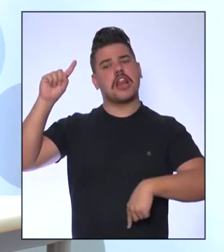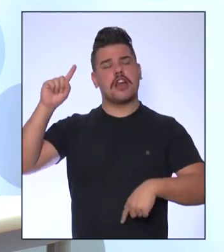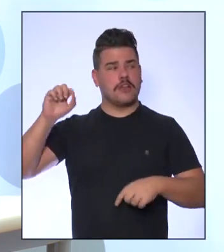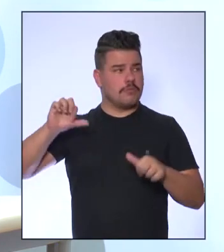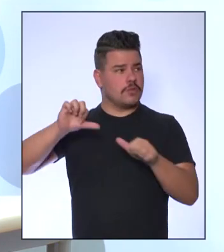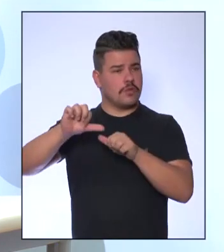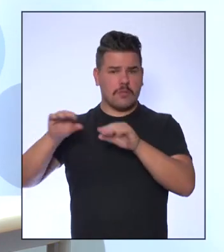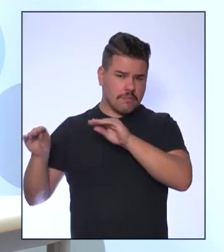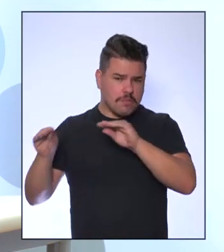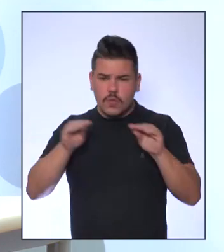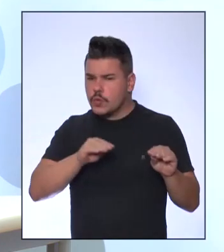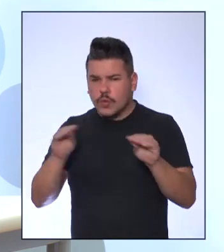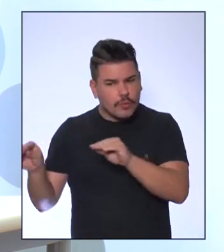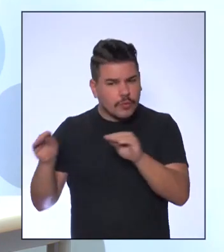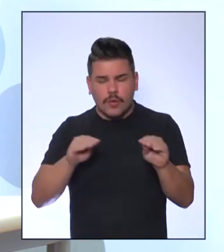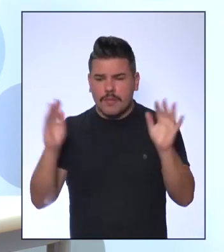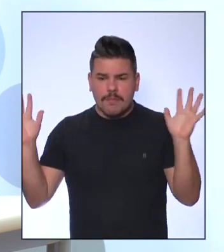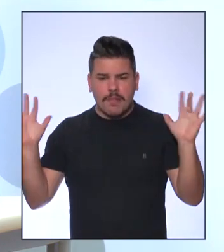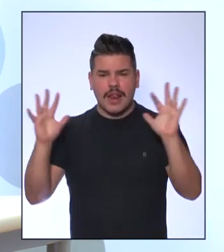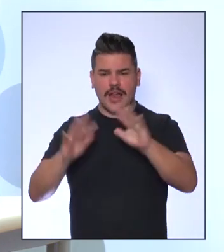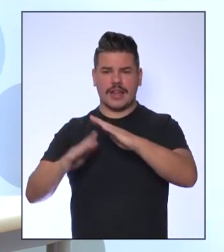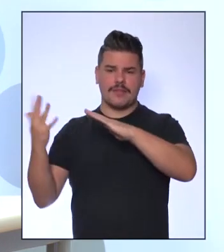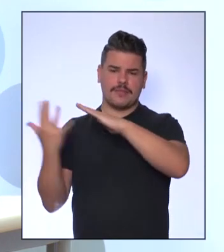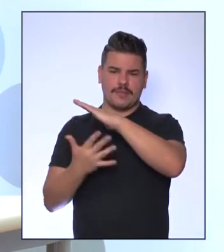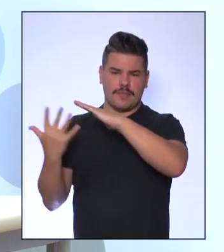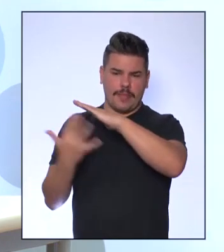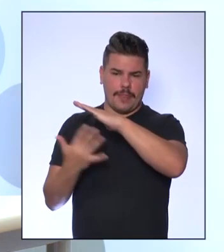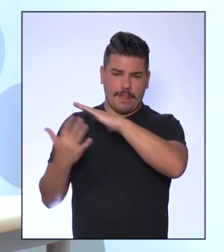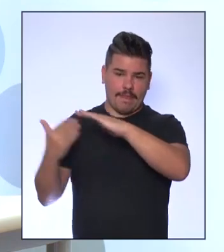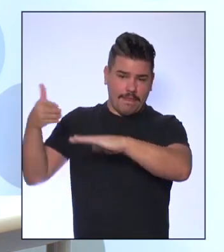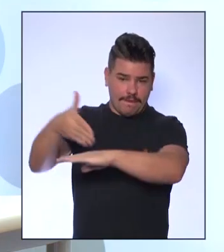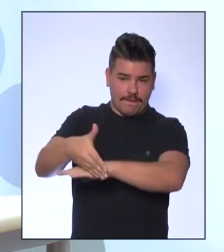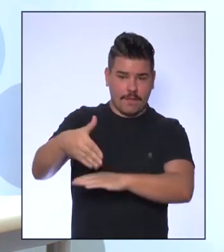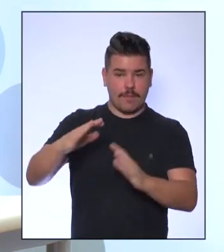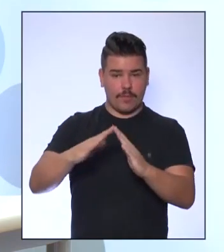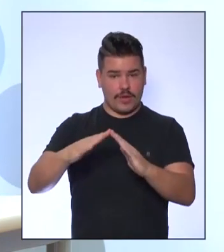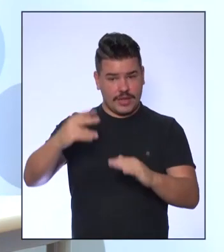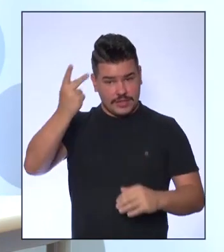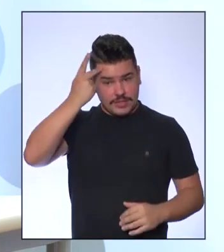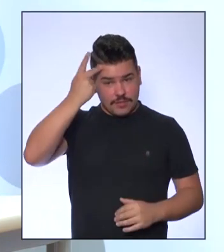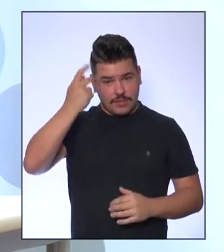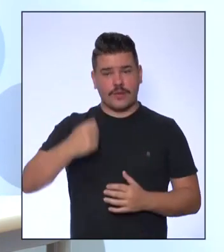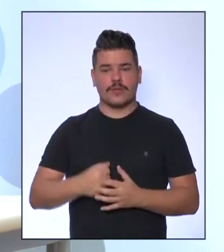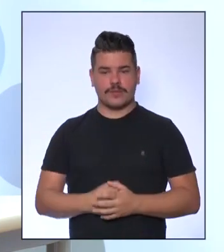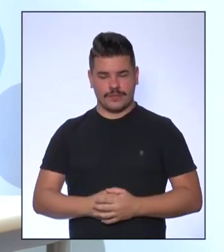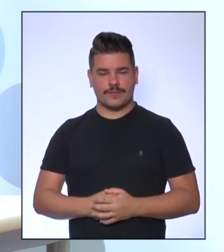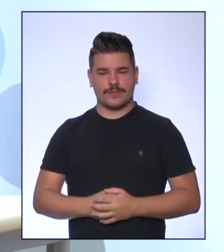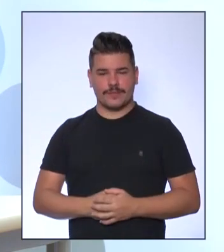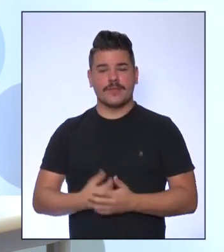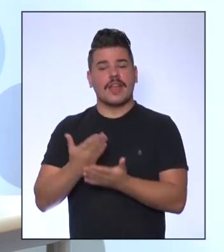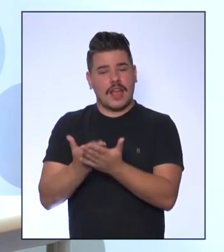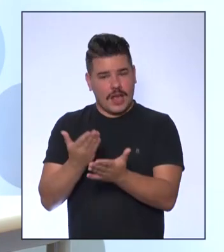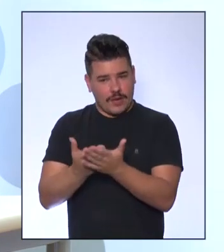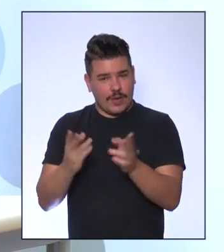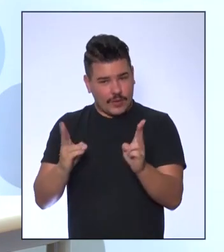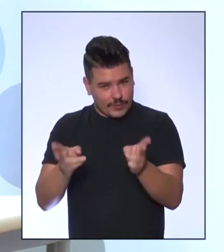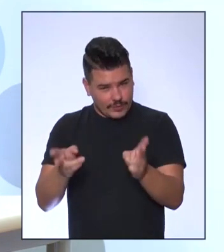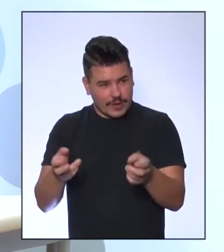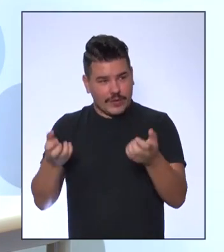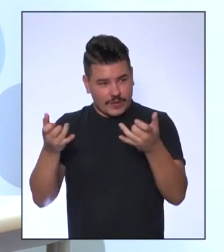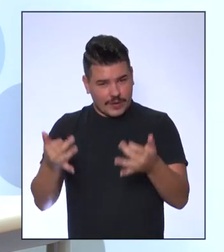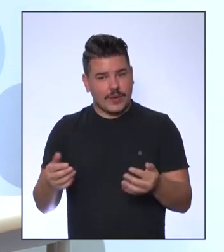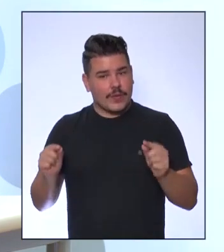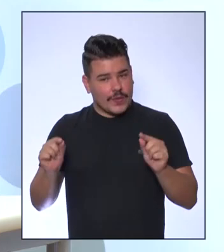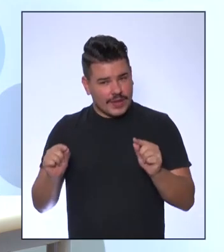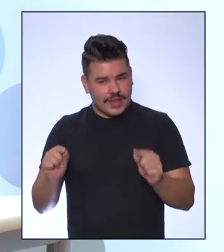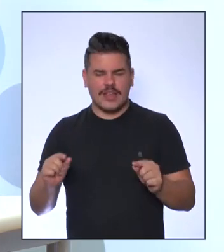do campo para a cidade e das vindas dos estrangeiros aqui para São Paulo. Continuando a nossa aula, essas pessoas